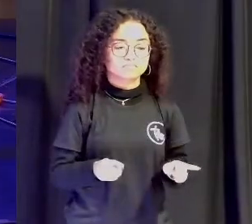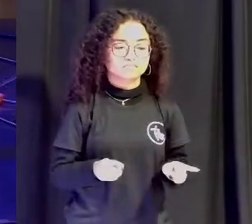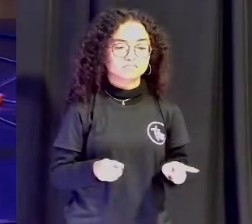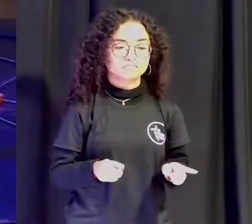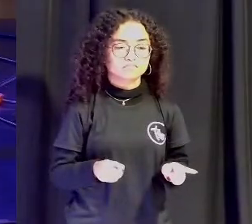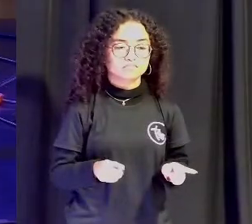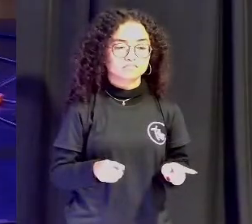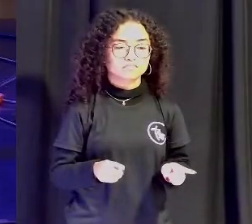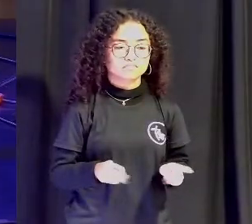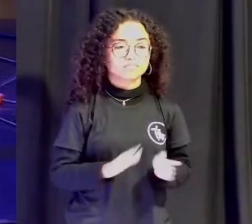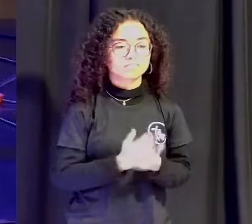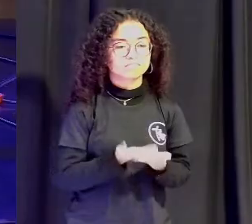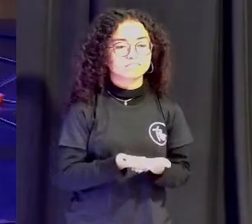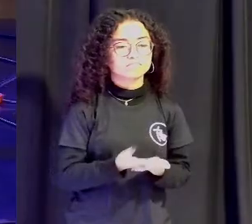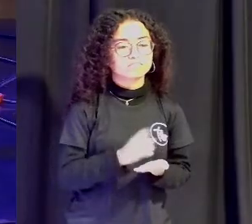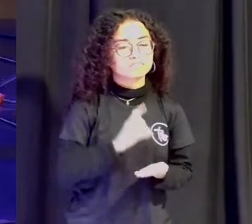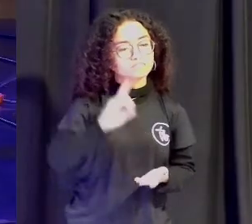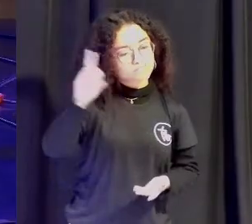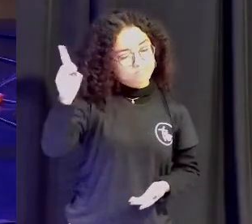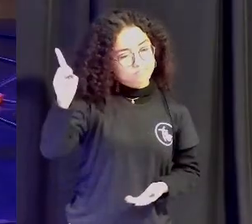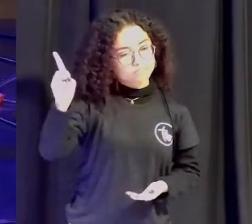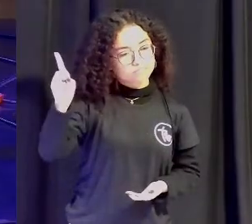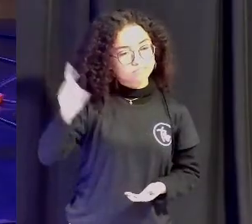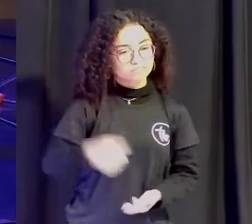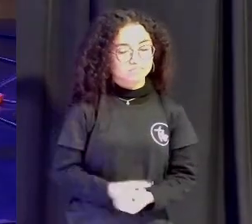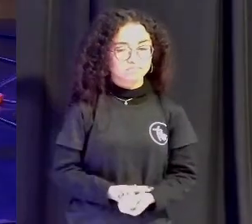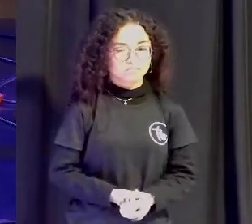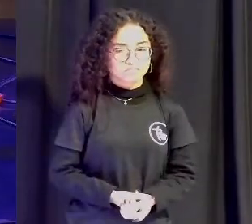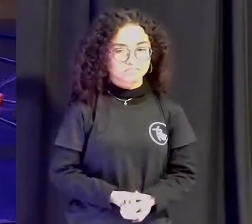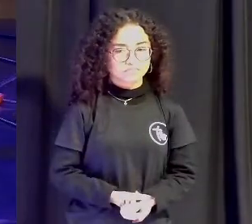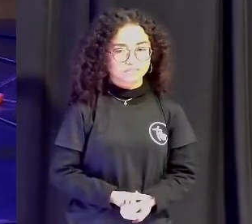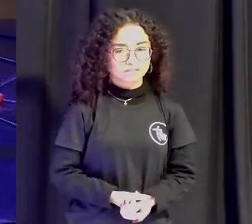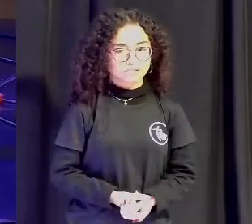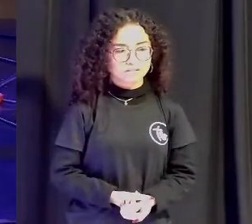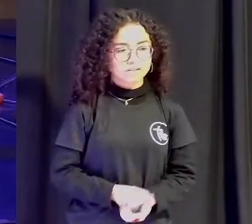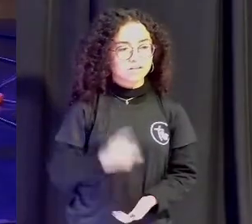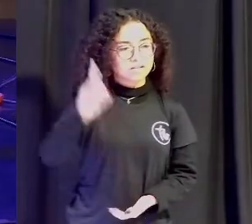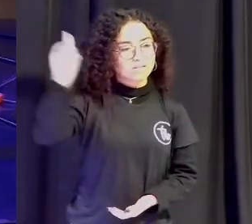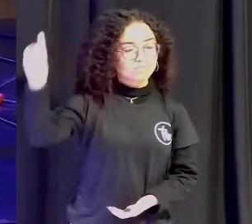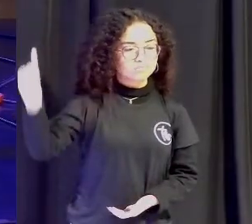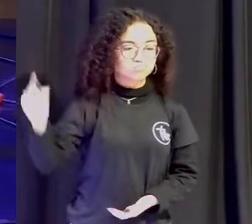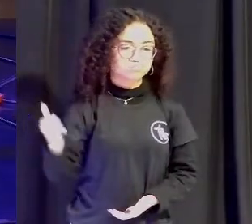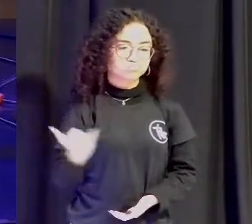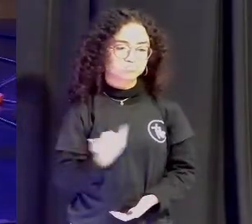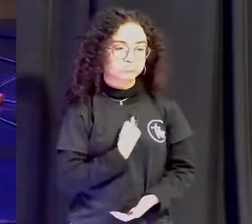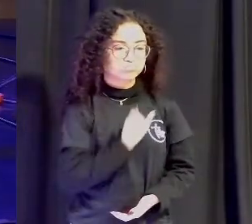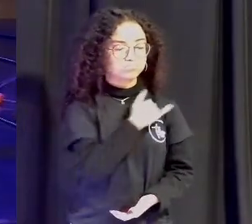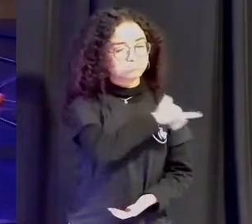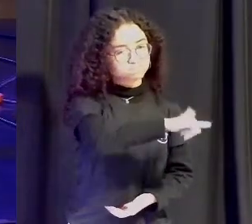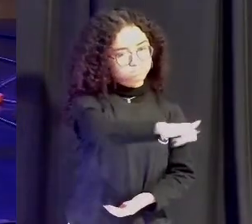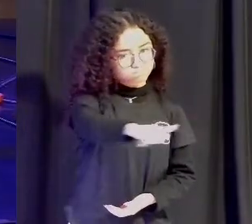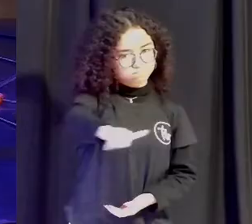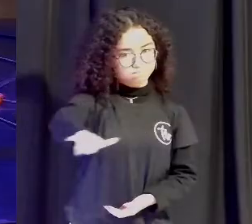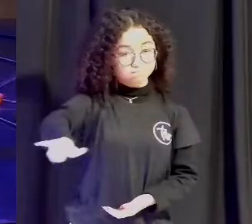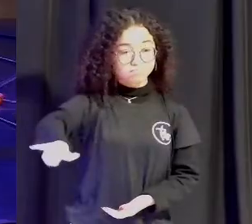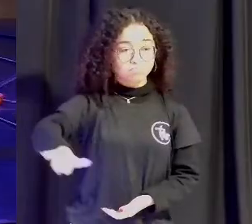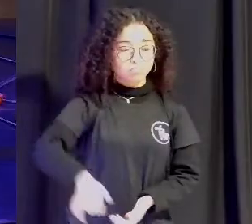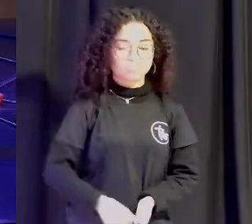É a palavra dele, é aquilo que veio dele para cada um de nós,